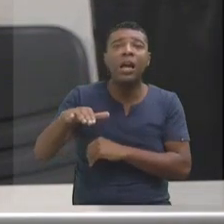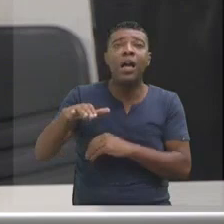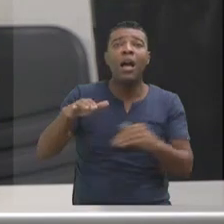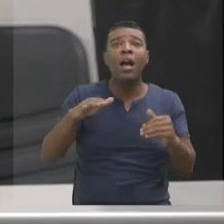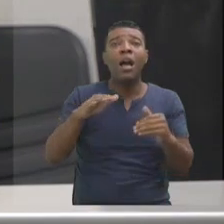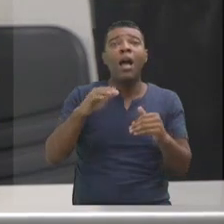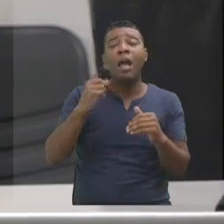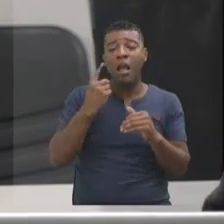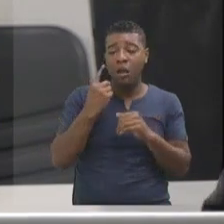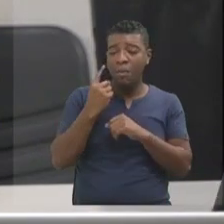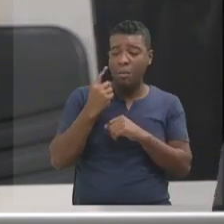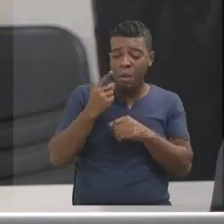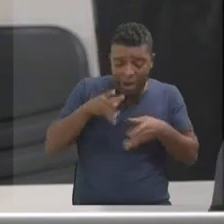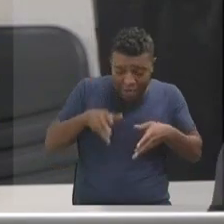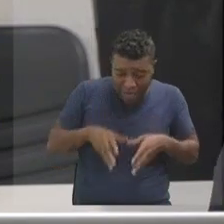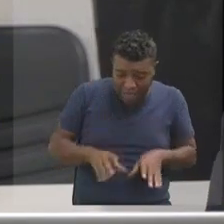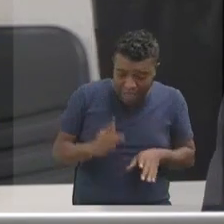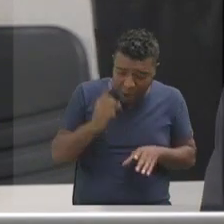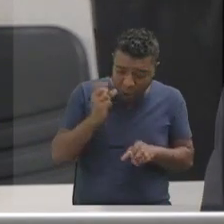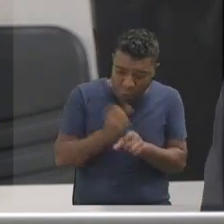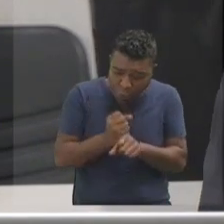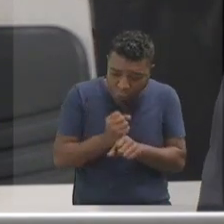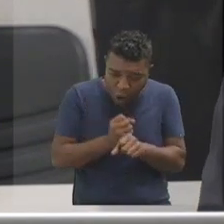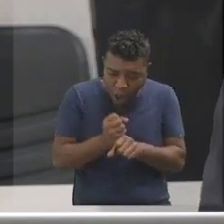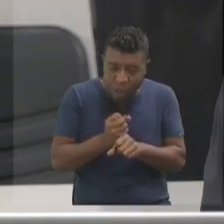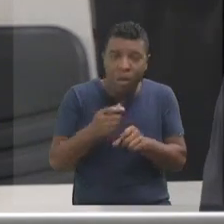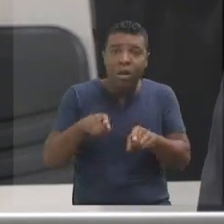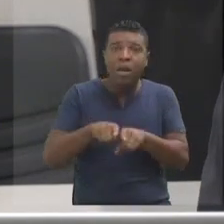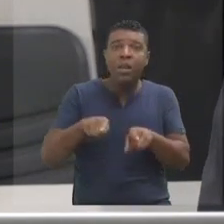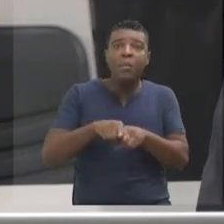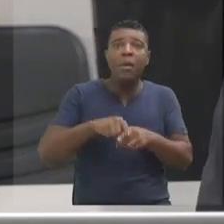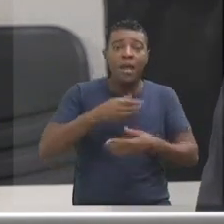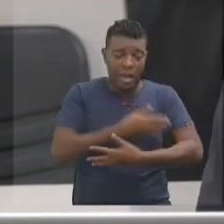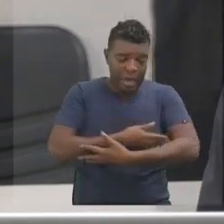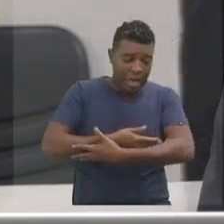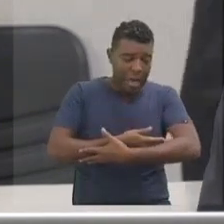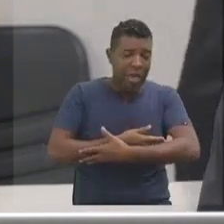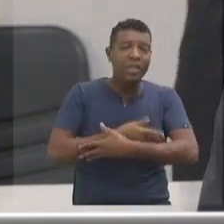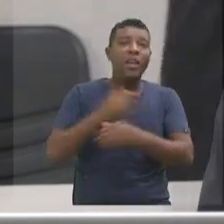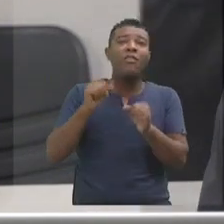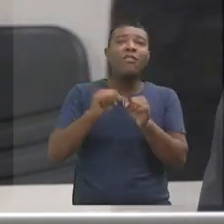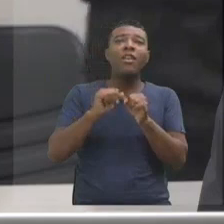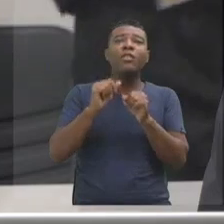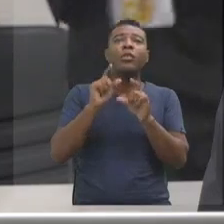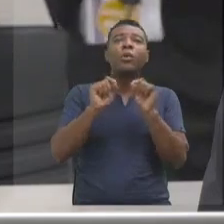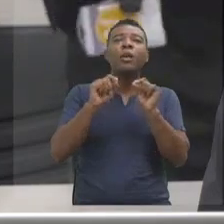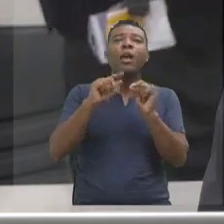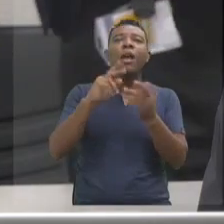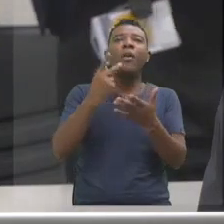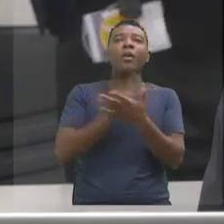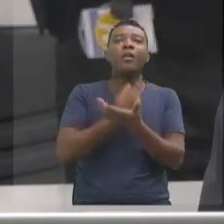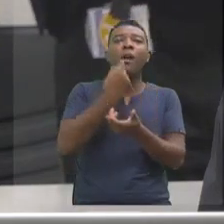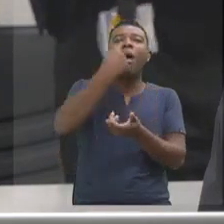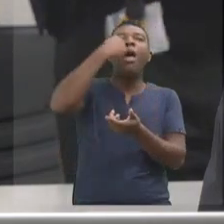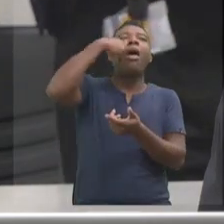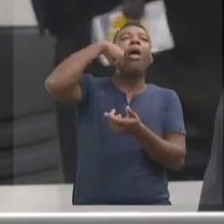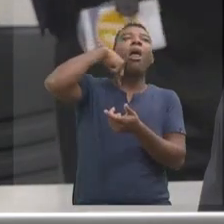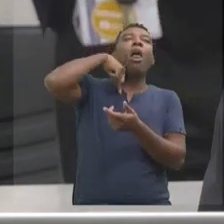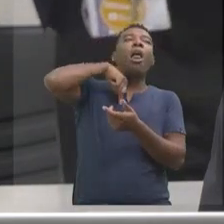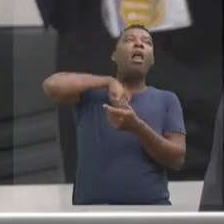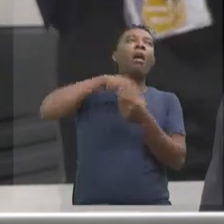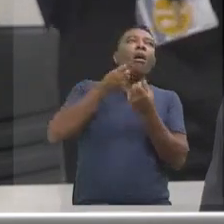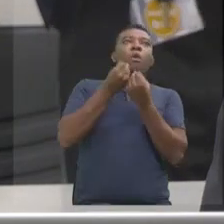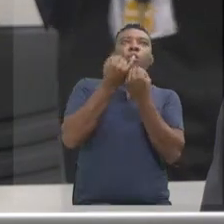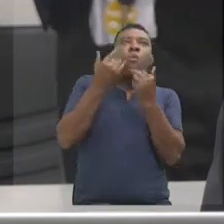no primeiro ano crianças que ficaram entubadas muito tempo com risco de retinopatia até o tratamento definitivo a gente não pode